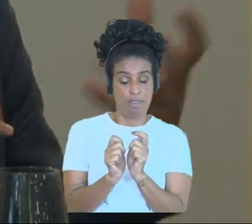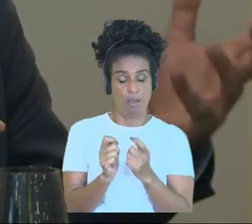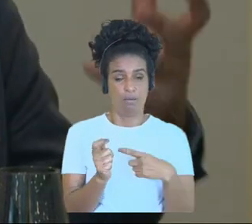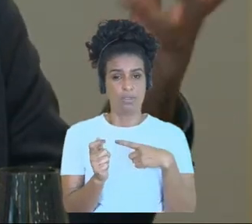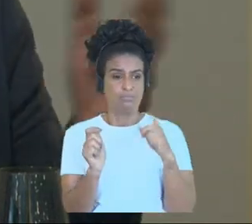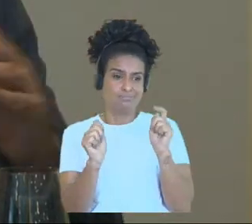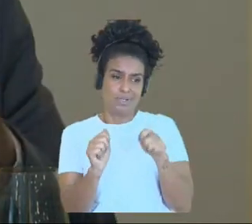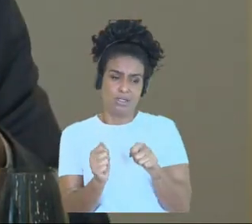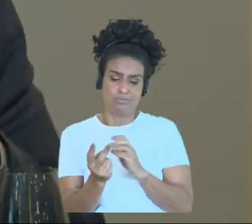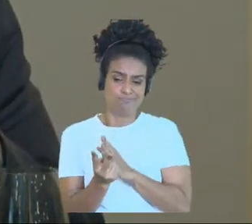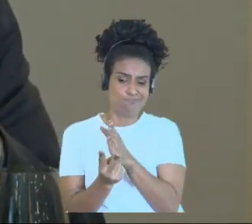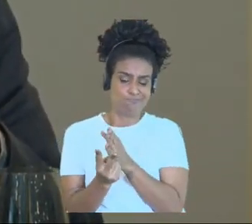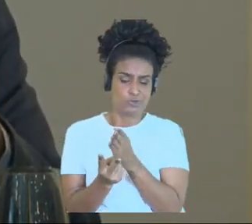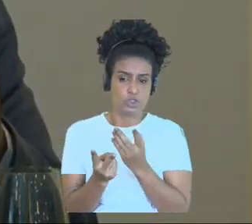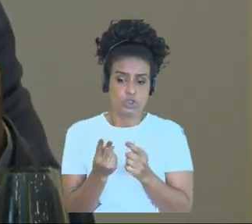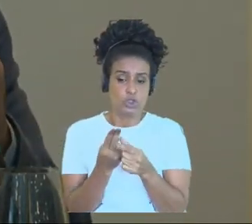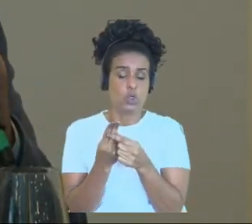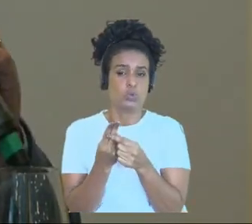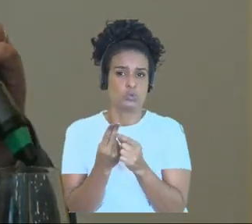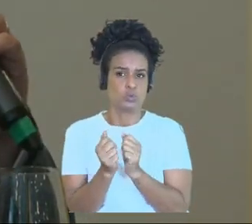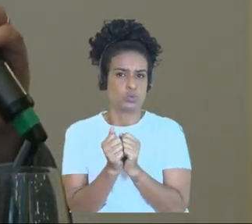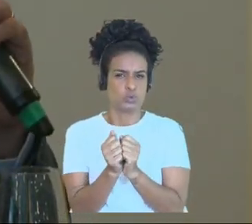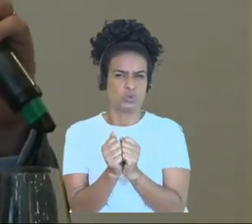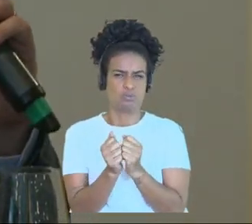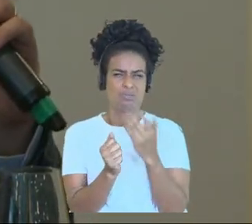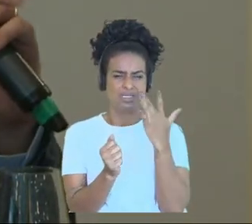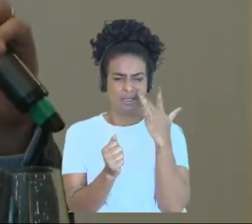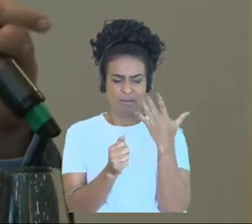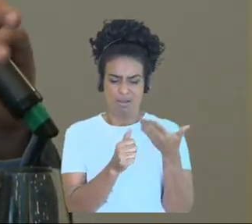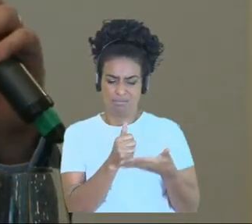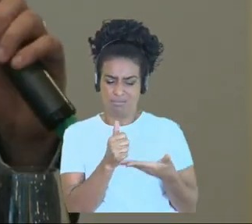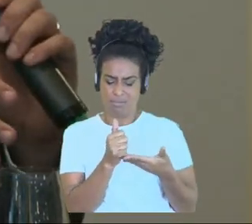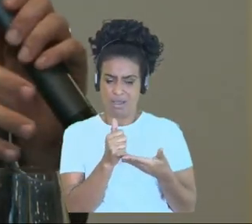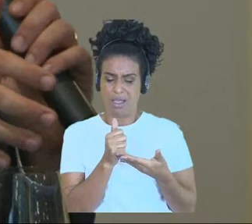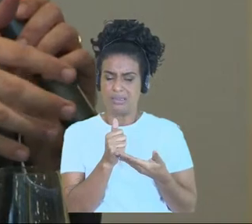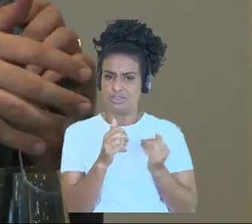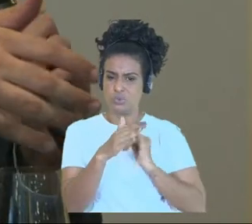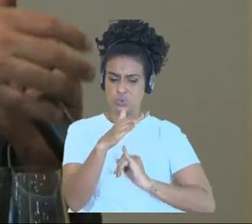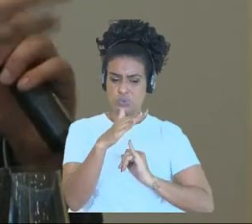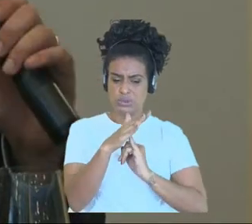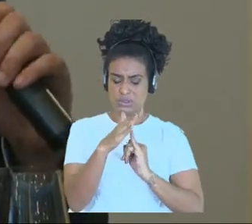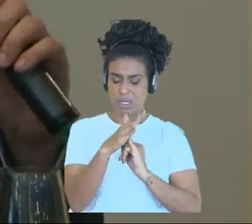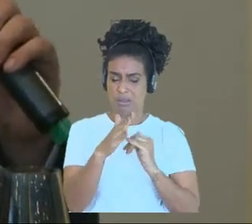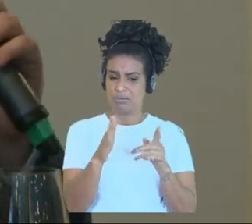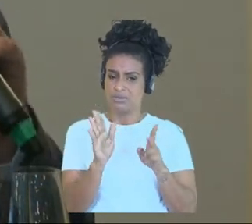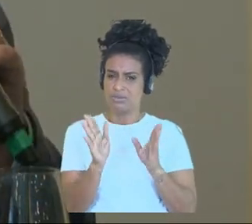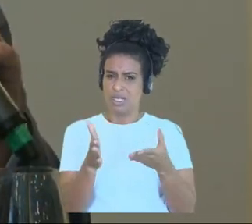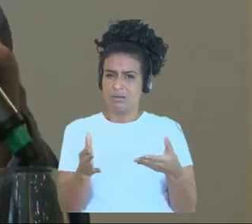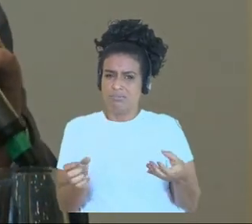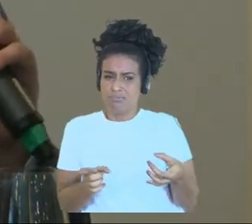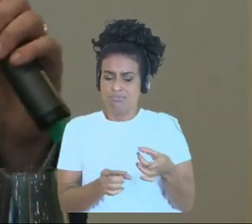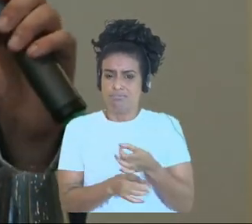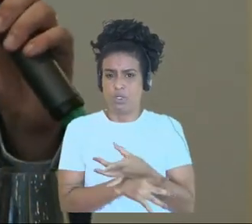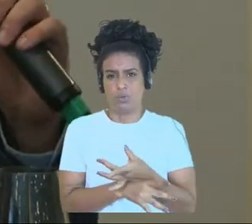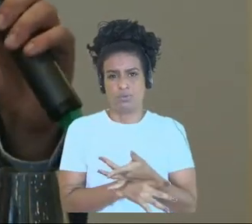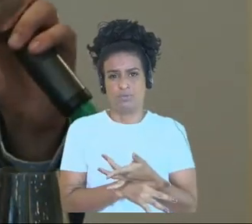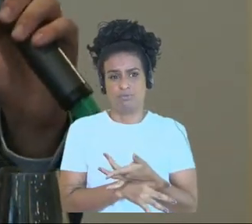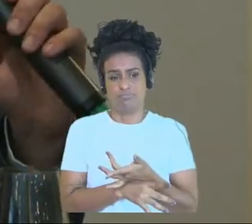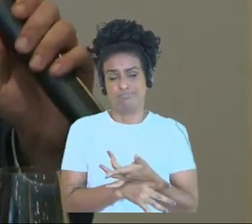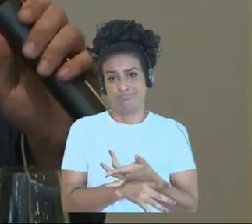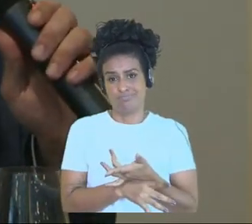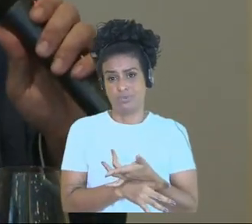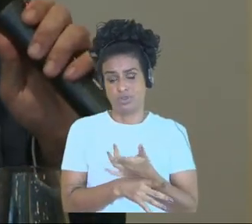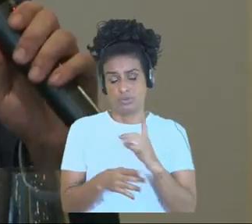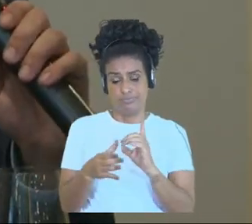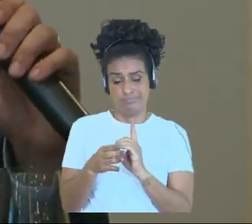tempo, mas eu acho que, enfim, as bases institucionais do Mercosul já estão dadas. O caso da Unasul está em suspenso. O Brasil